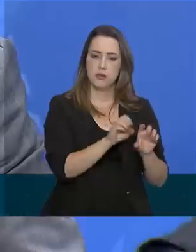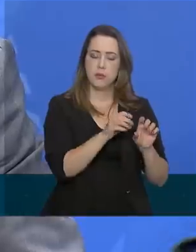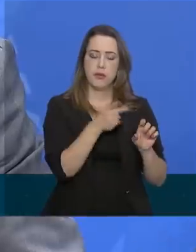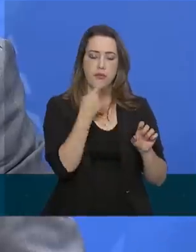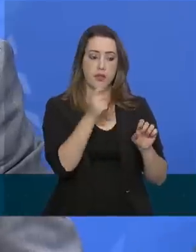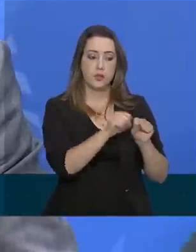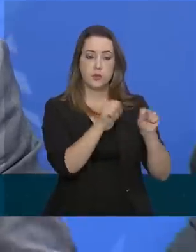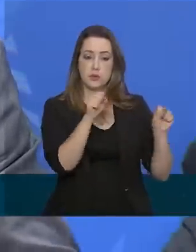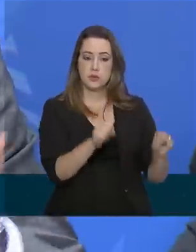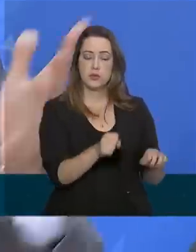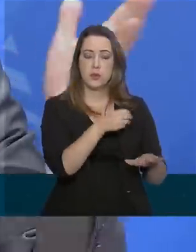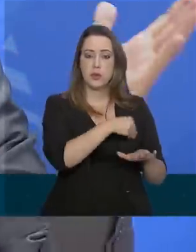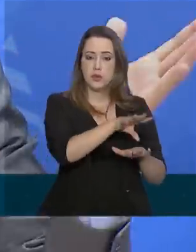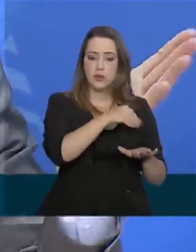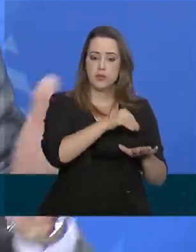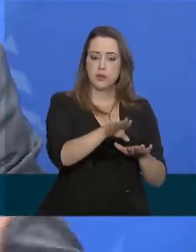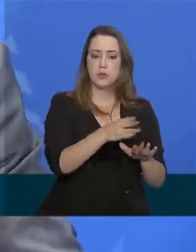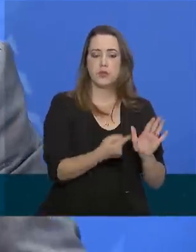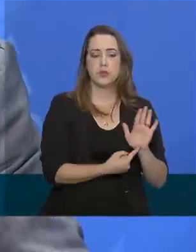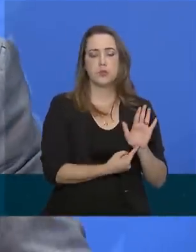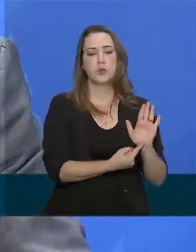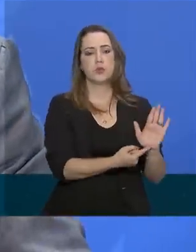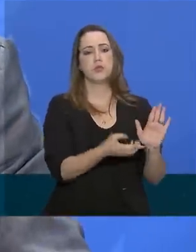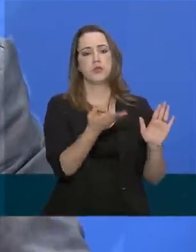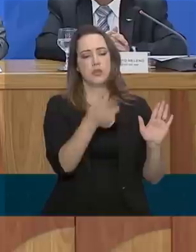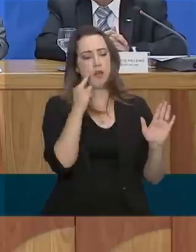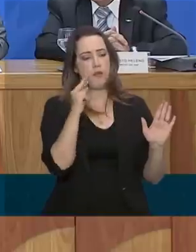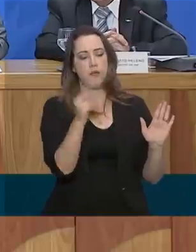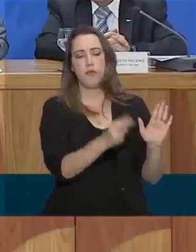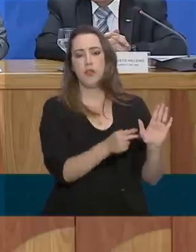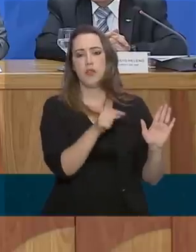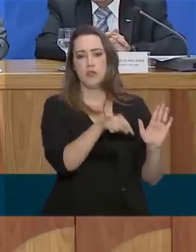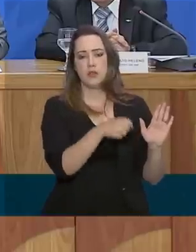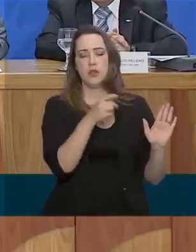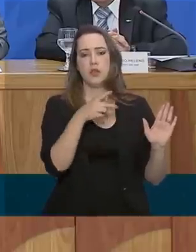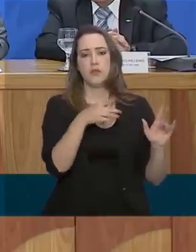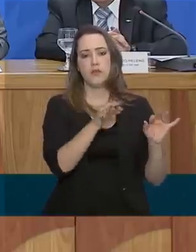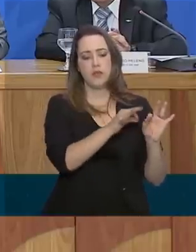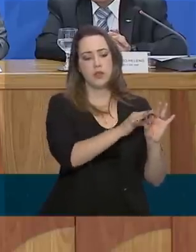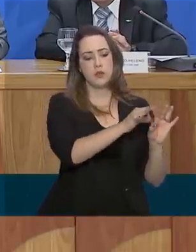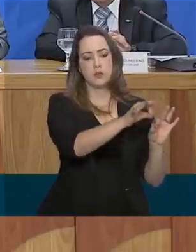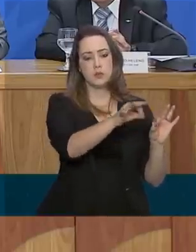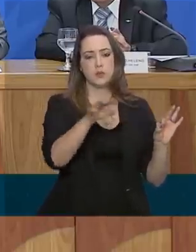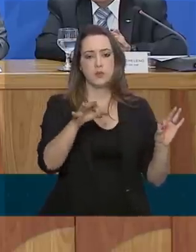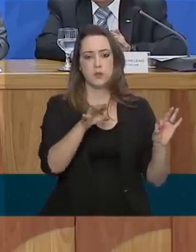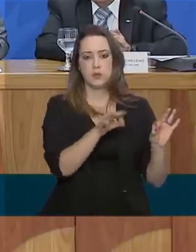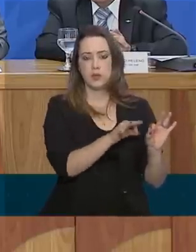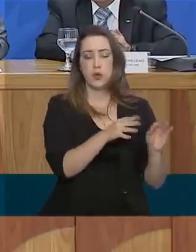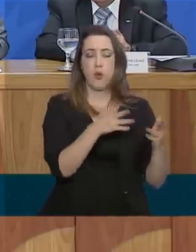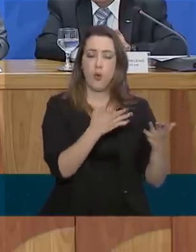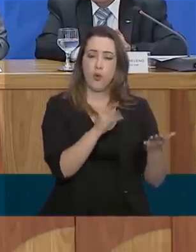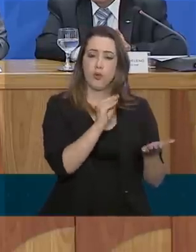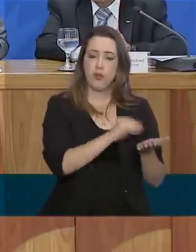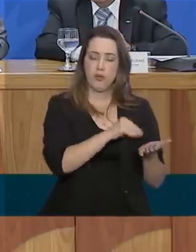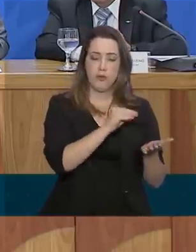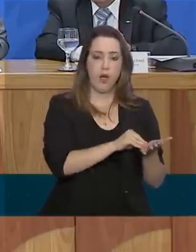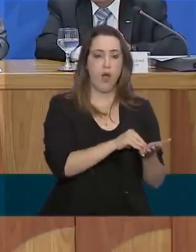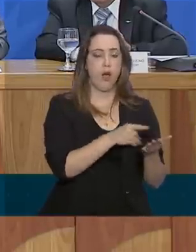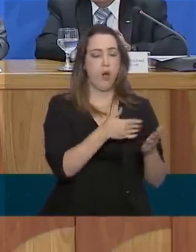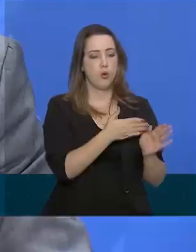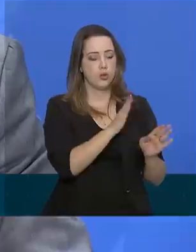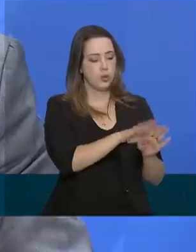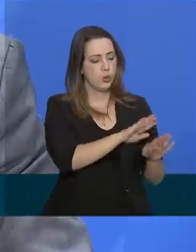daquelas informações está à disposição esse instrumento de verificação de polígonos sejam aqueles que não foram incluídos na